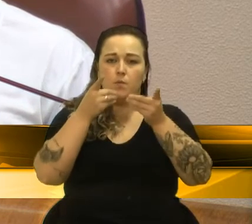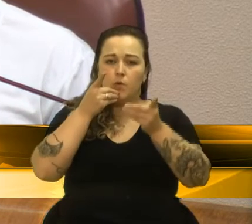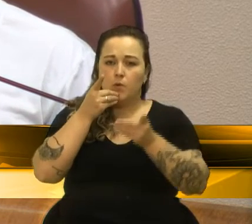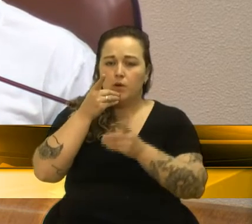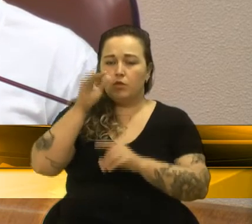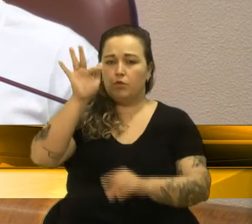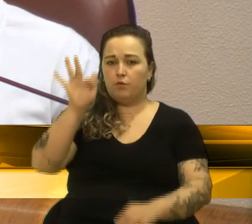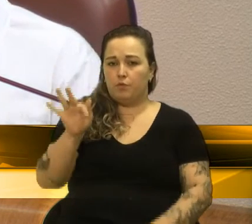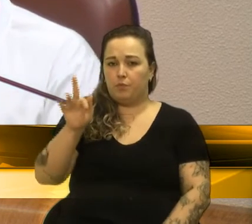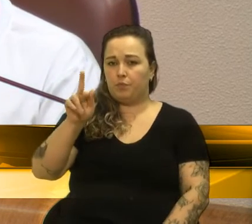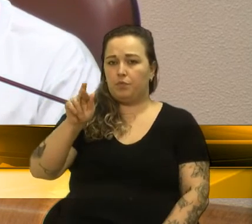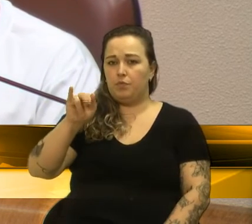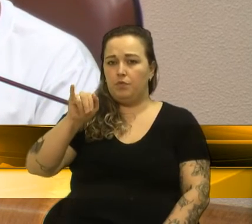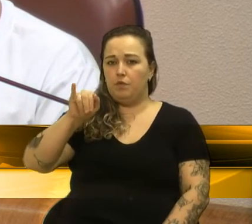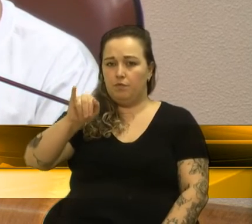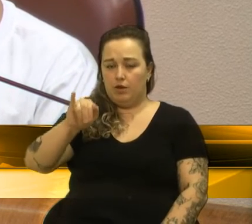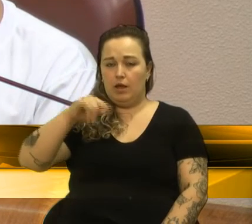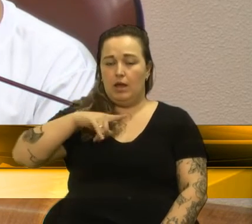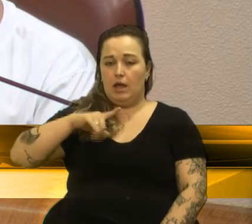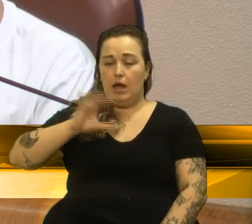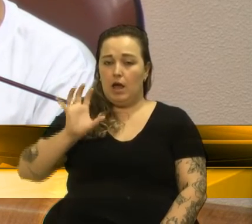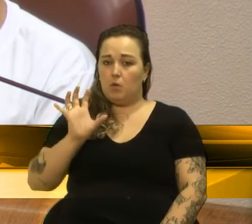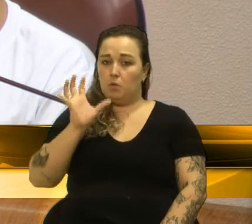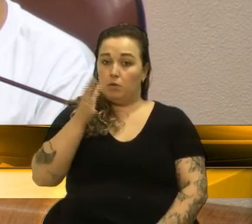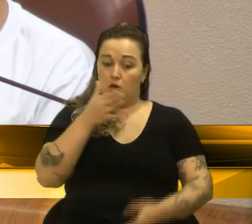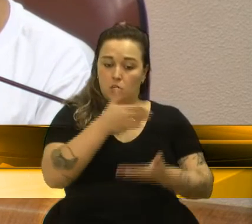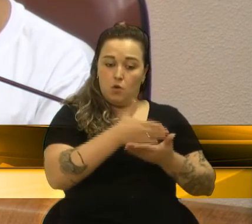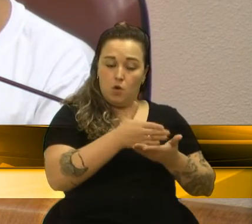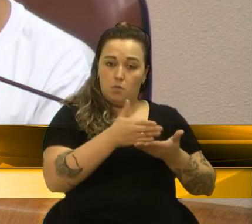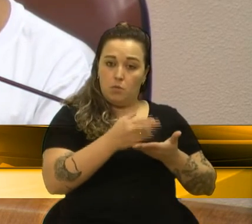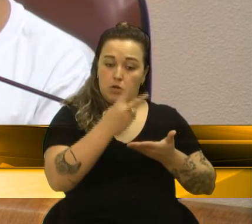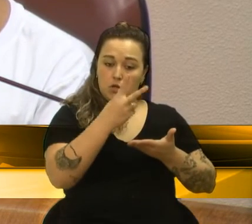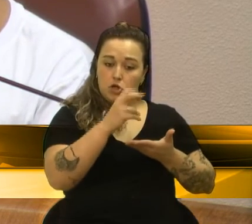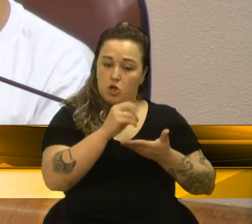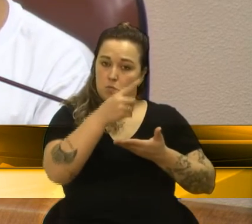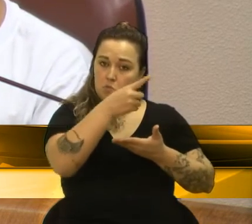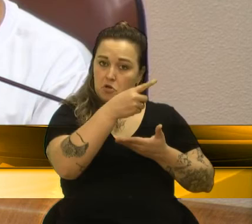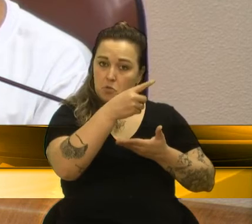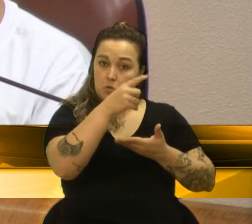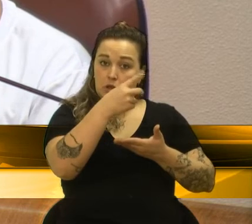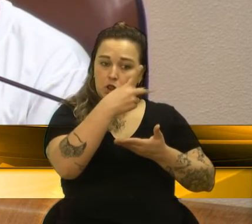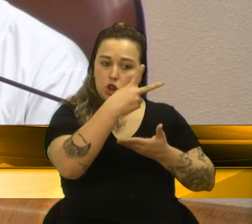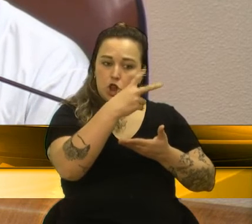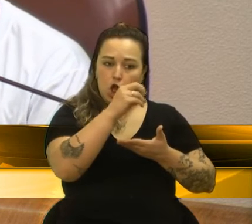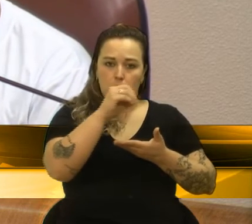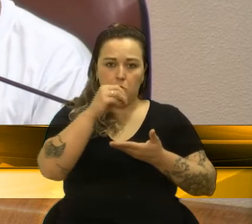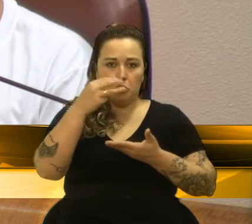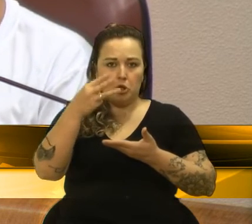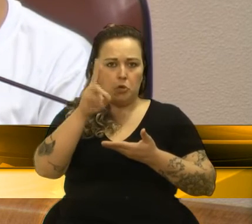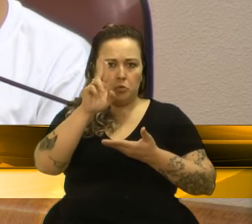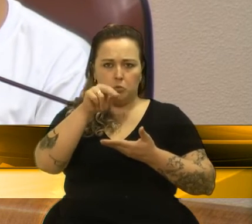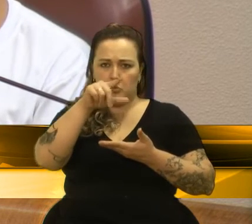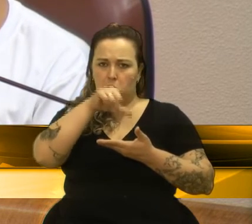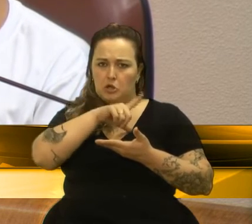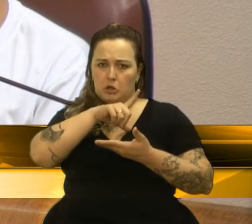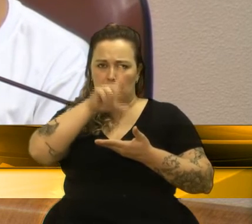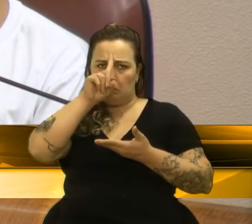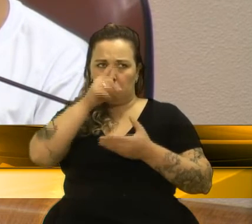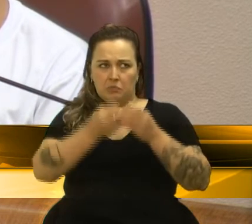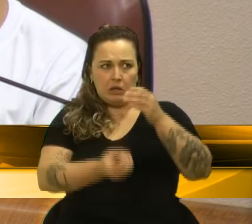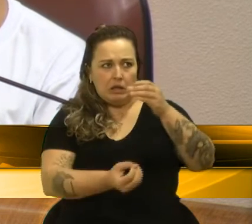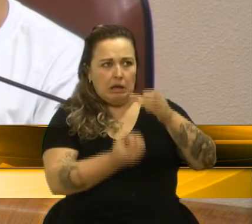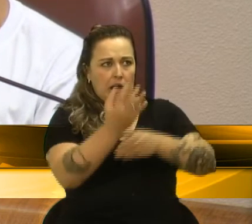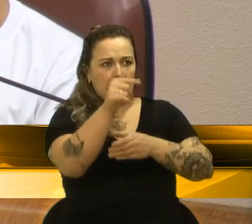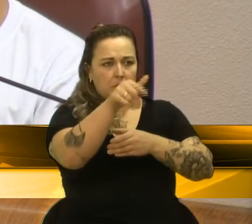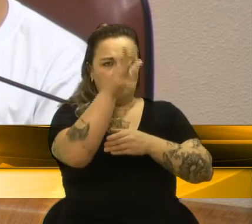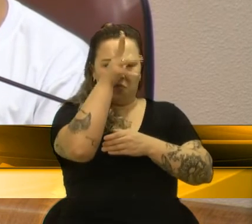Gato, o evento Bênção na Praça ocorre desde 2003, ou seja, até então jamais tinha sido criado pelo Poder Público Municipal qualquer tipo de